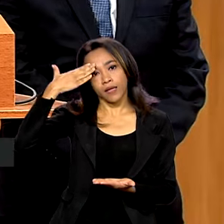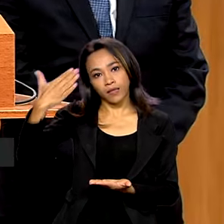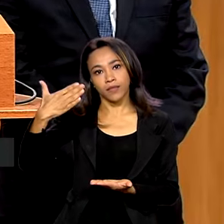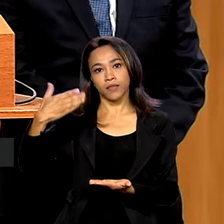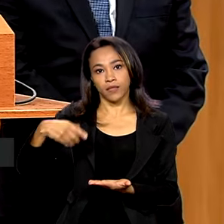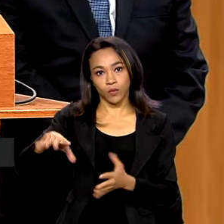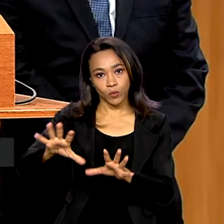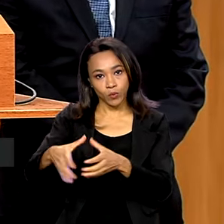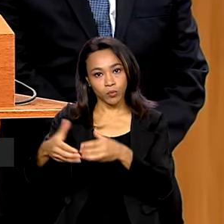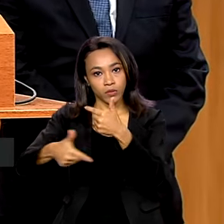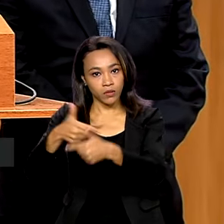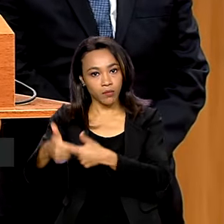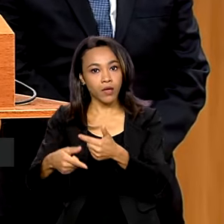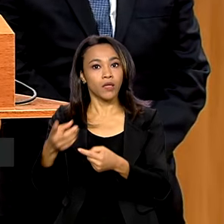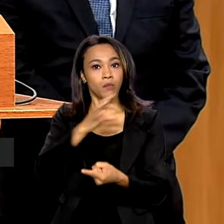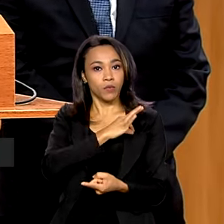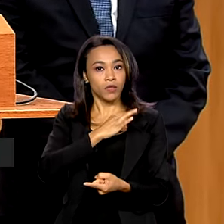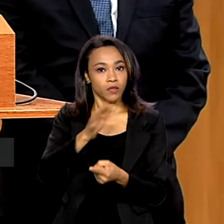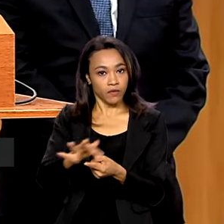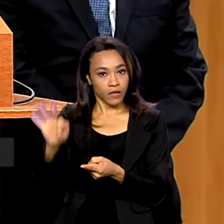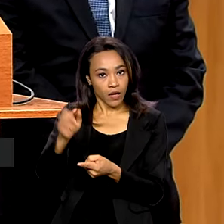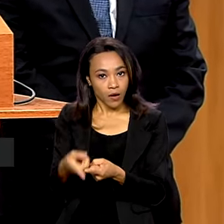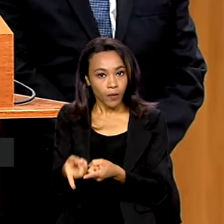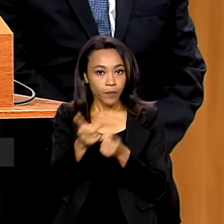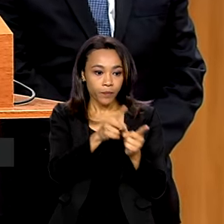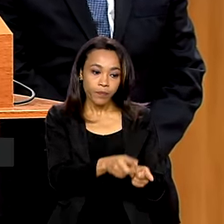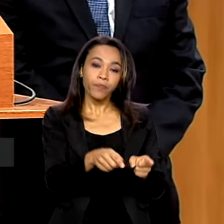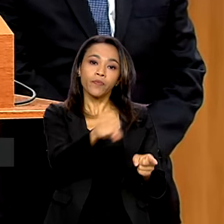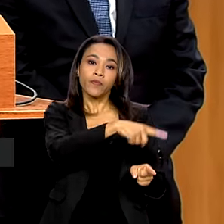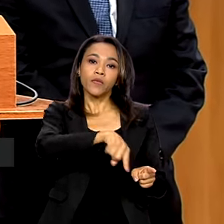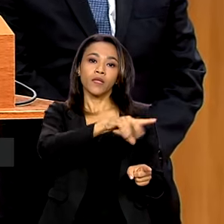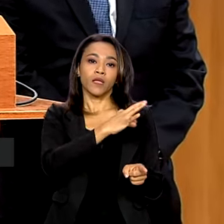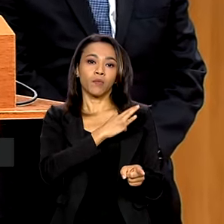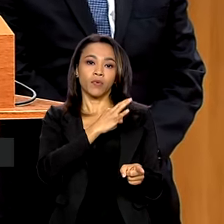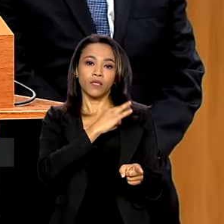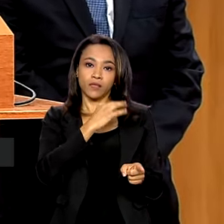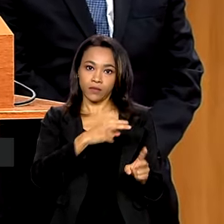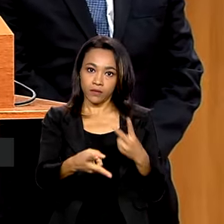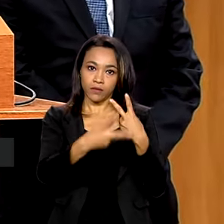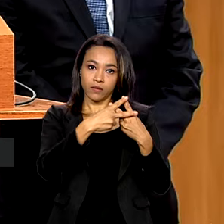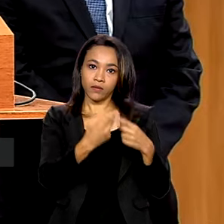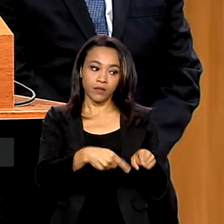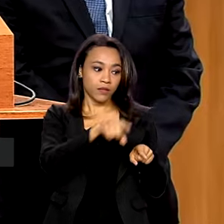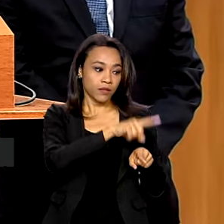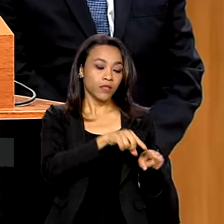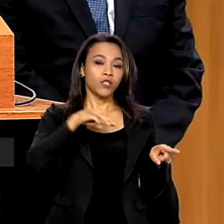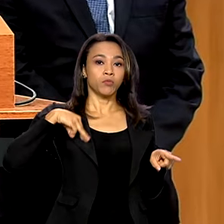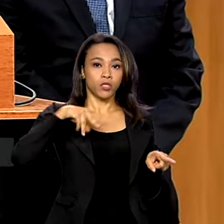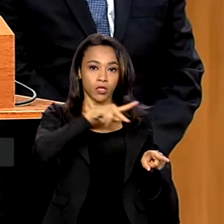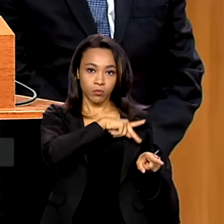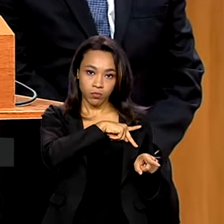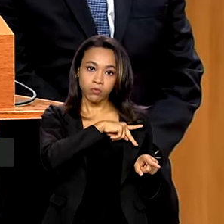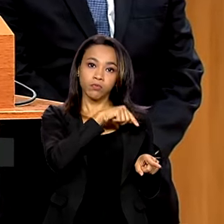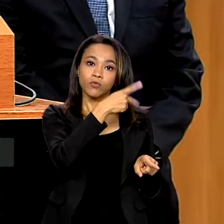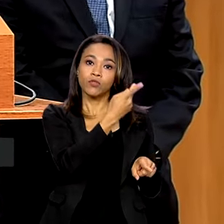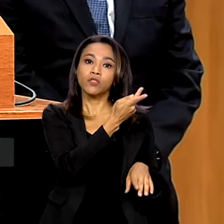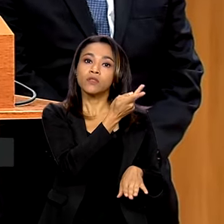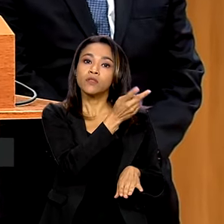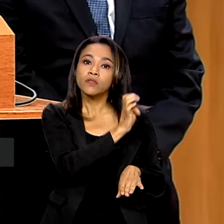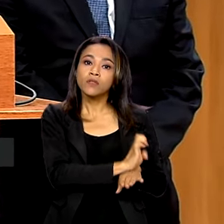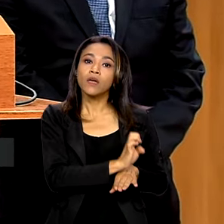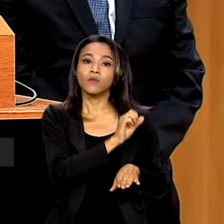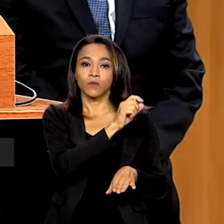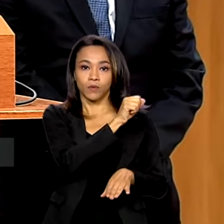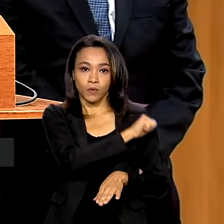equipes, tanto da Polícia Federal, quanto da Polícia Penal Federal e do Ministério Público do Rio de Janeiro. O